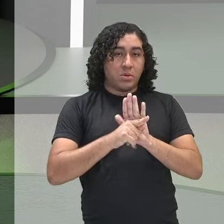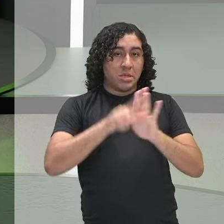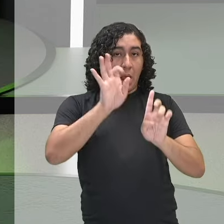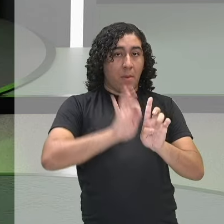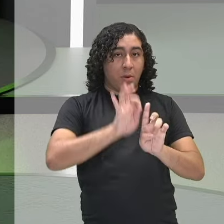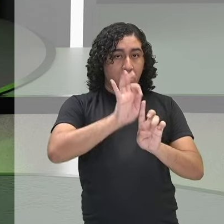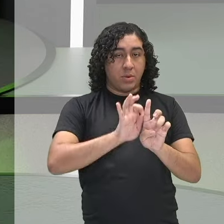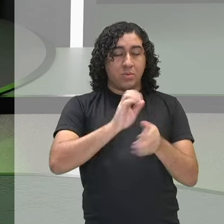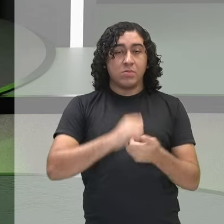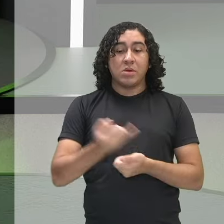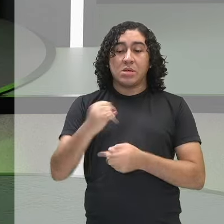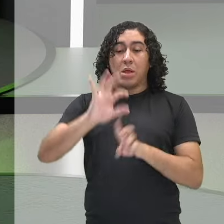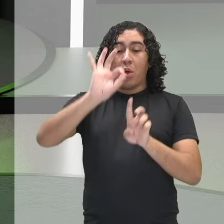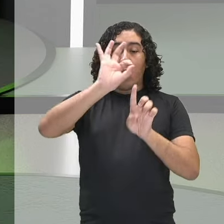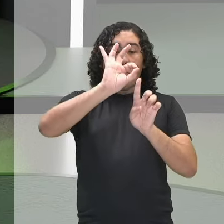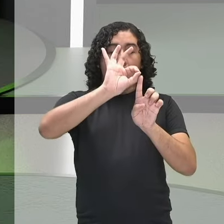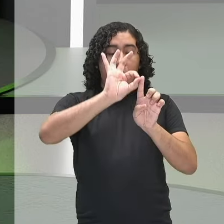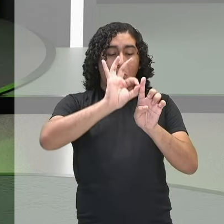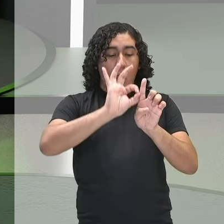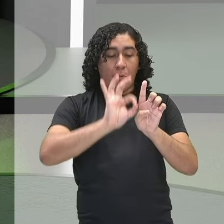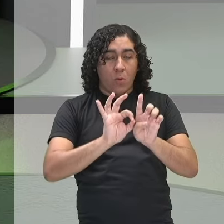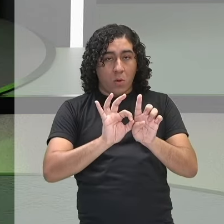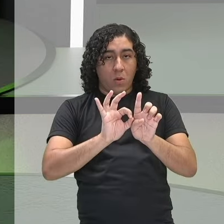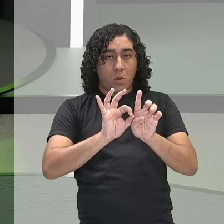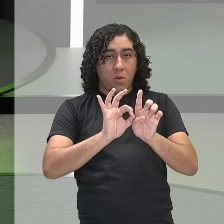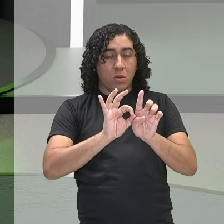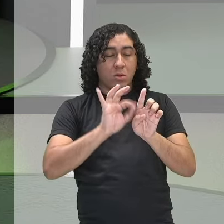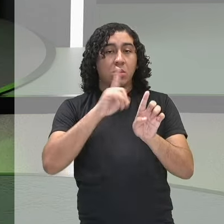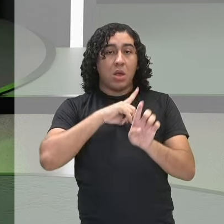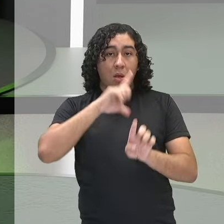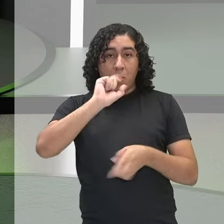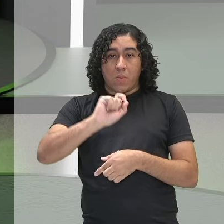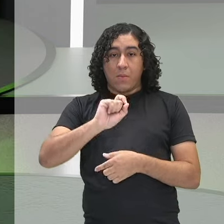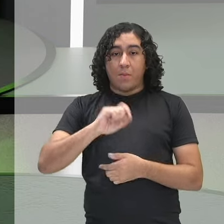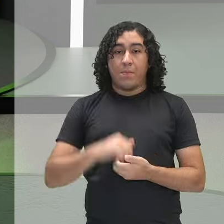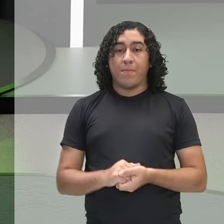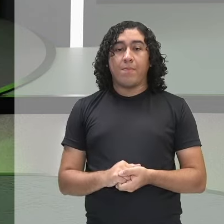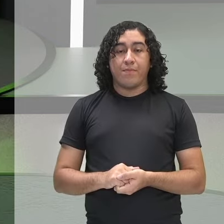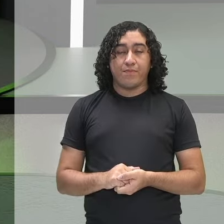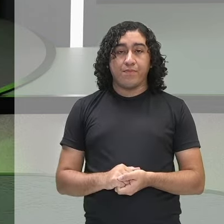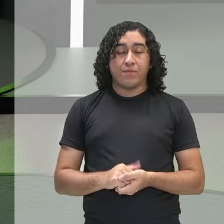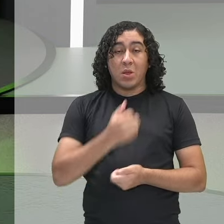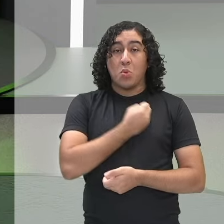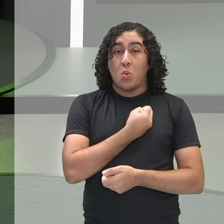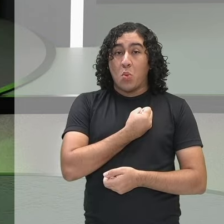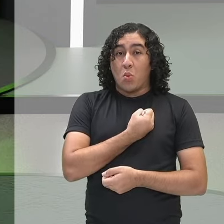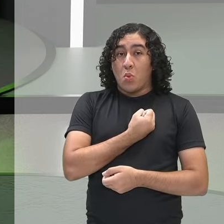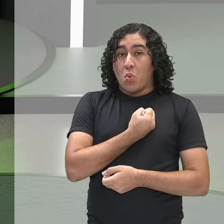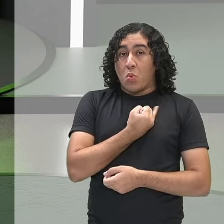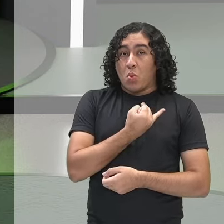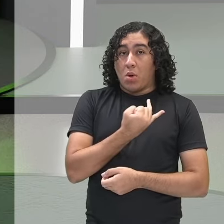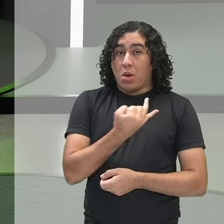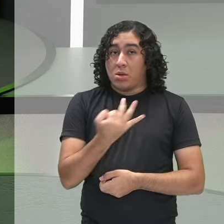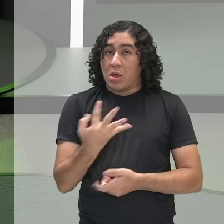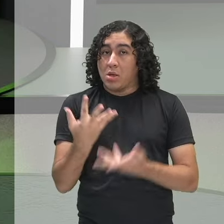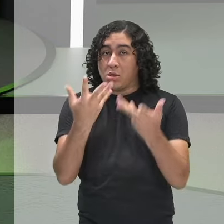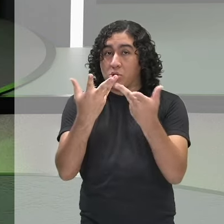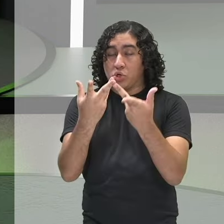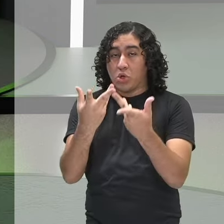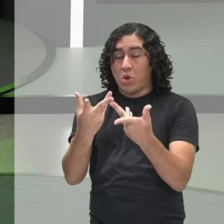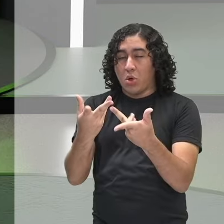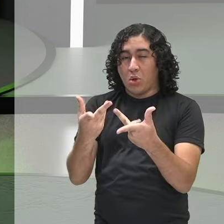quando a temperatura vai diminuindo, nós temos ali uma quantidade que vai dissolvendo menos. Então, aumenta